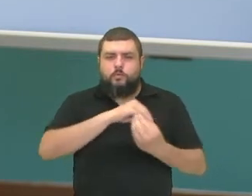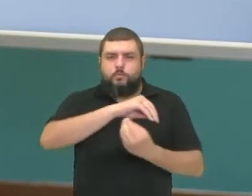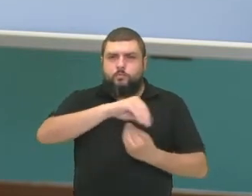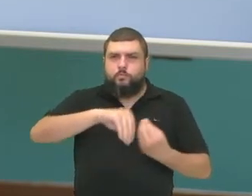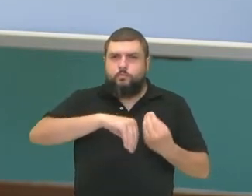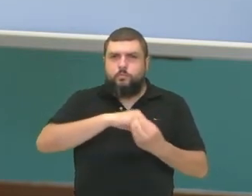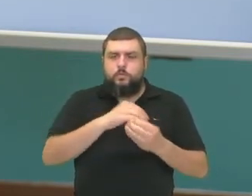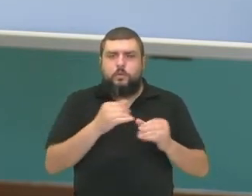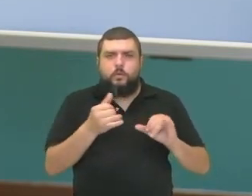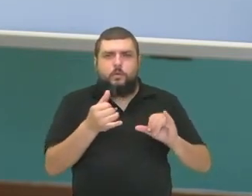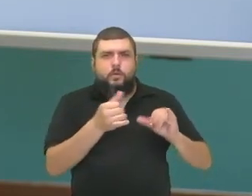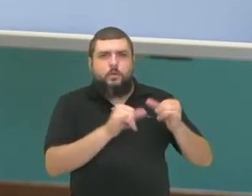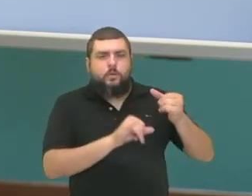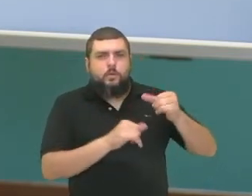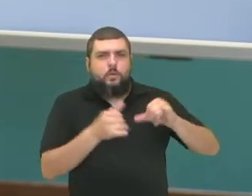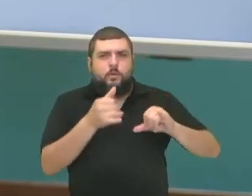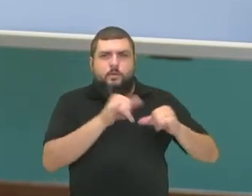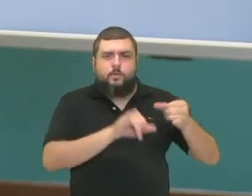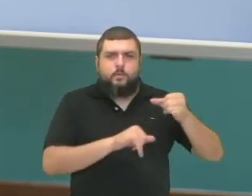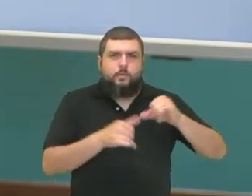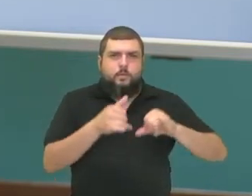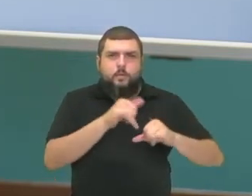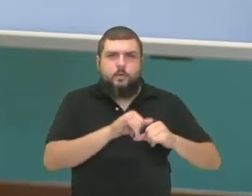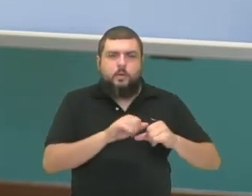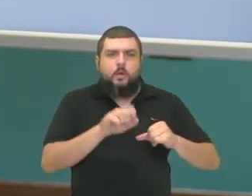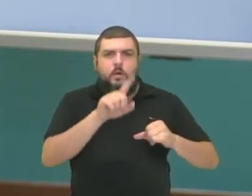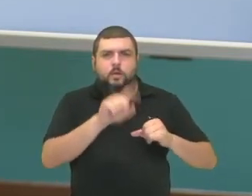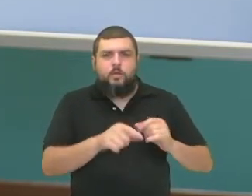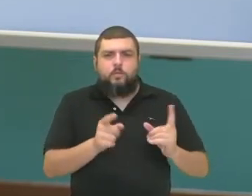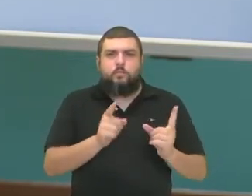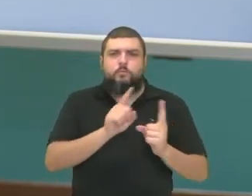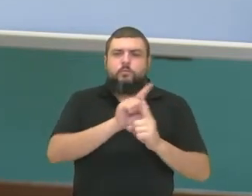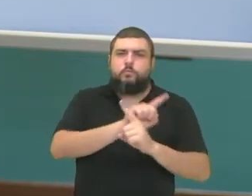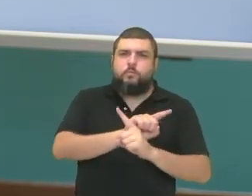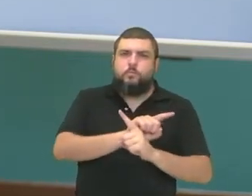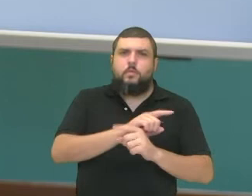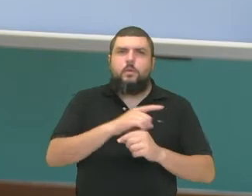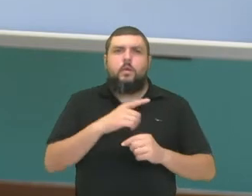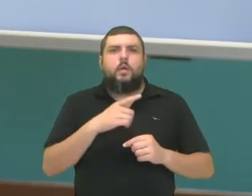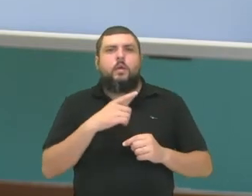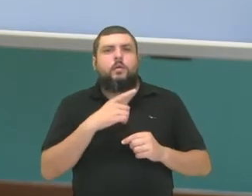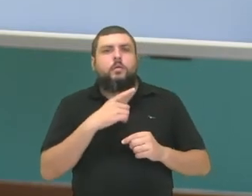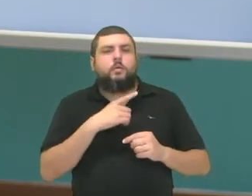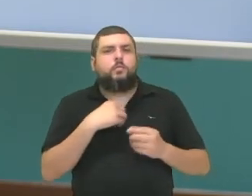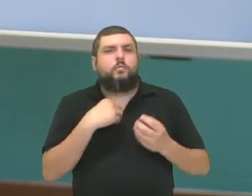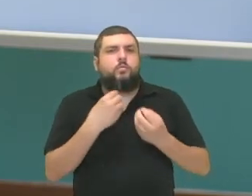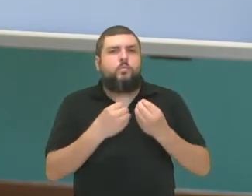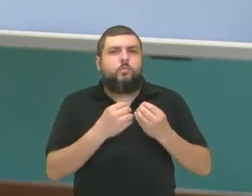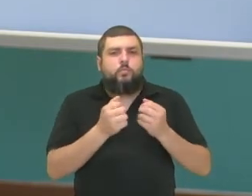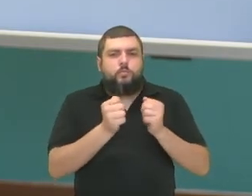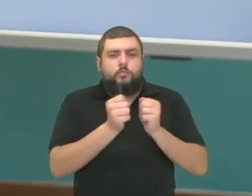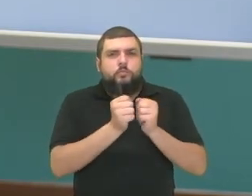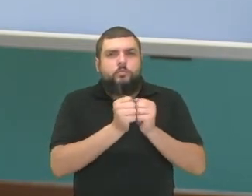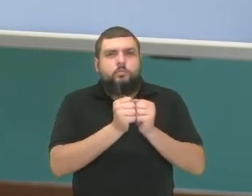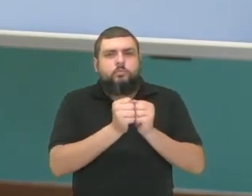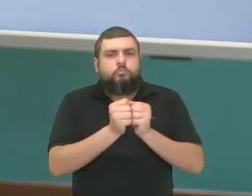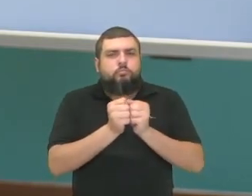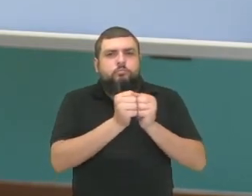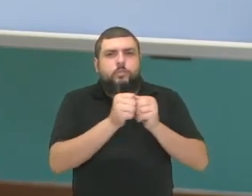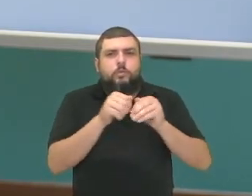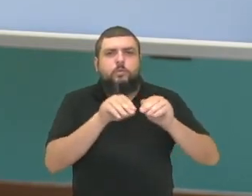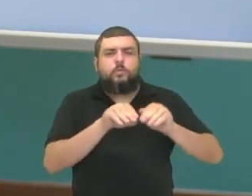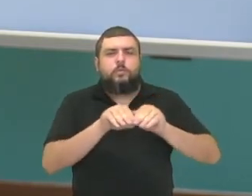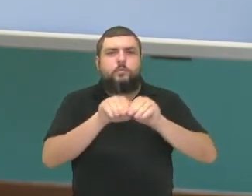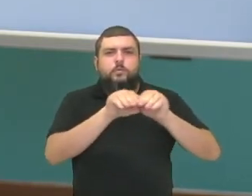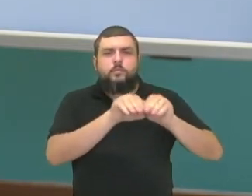reação direta e inversa, nós temos substâncias químicas coexistindo num equilíbrio químico.